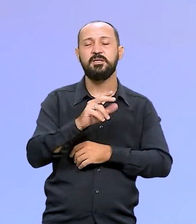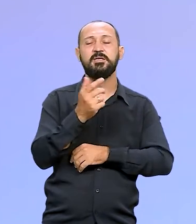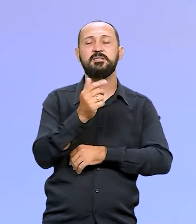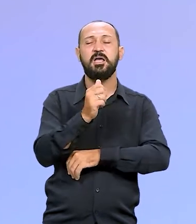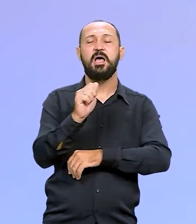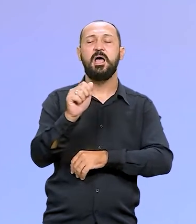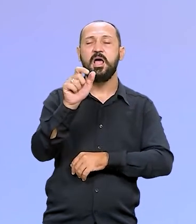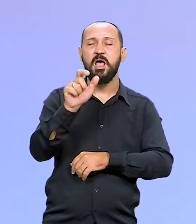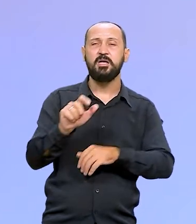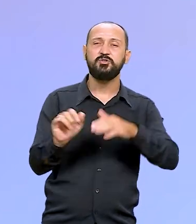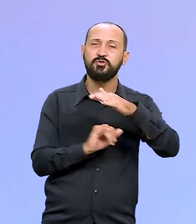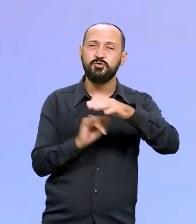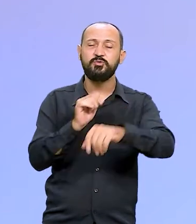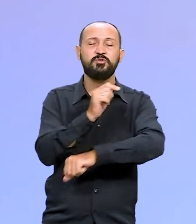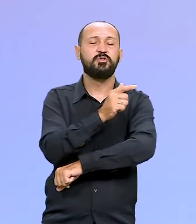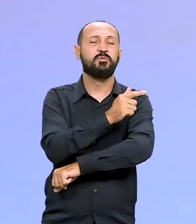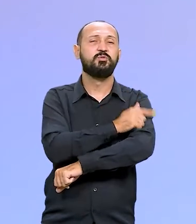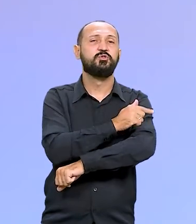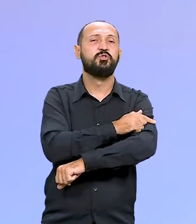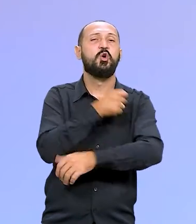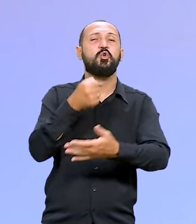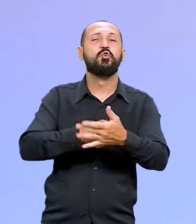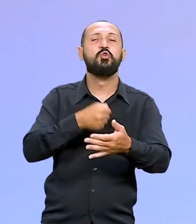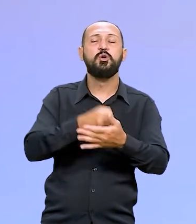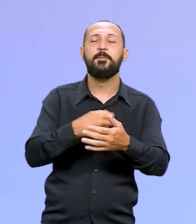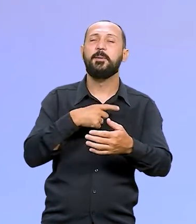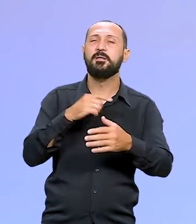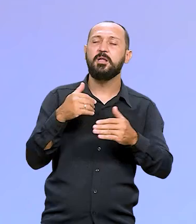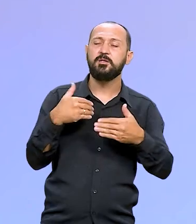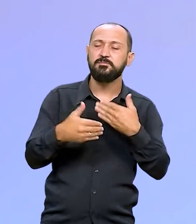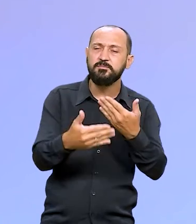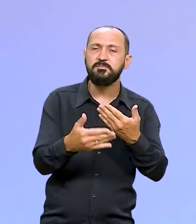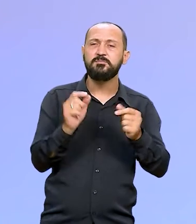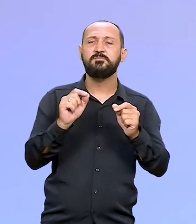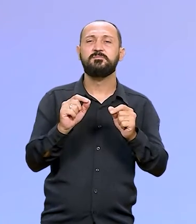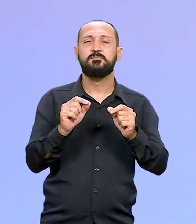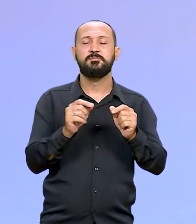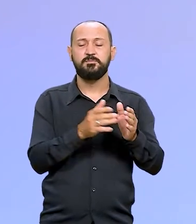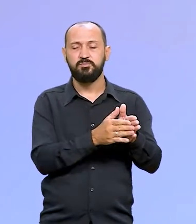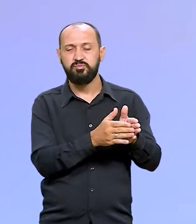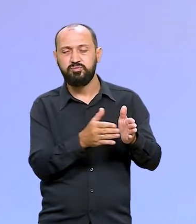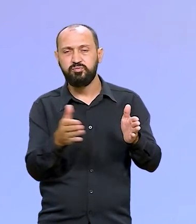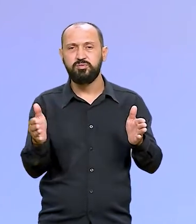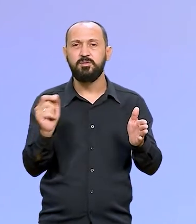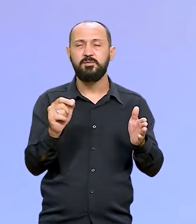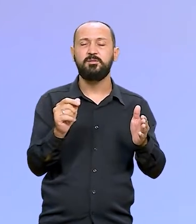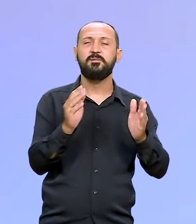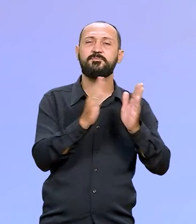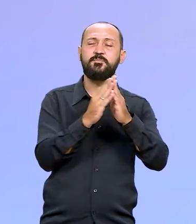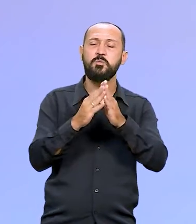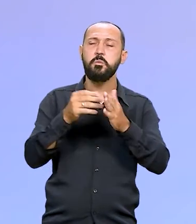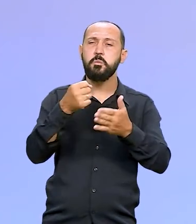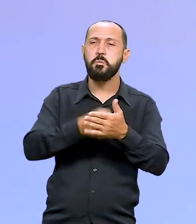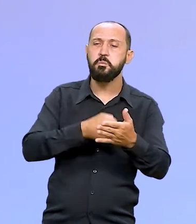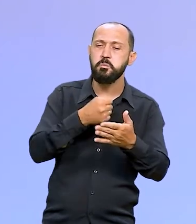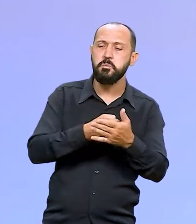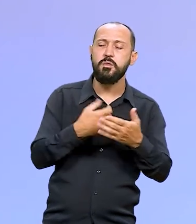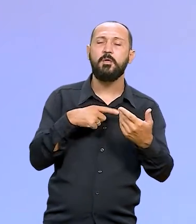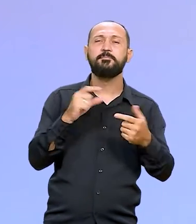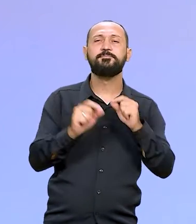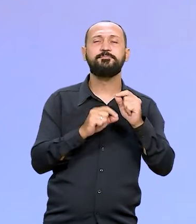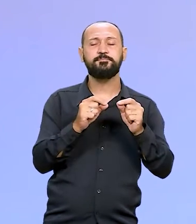utilizava esse agente garantidor de alguma forma. O que eles faziam? Para ter toda essa movimentação, essa cadeia de negócios imobiliários com